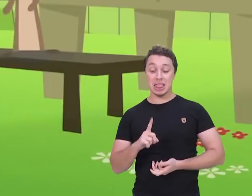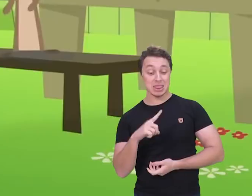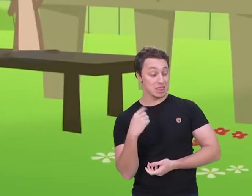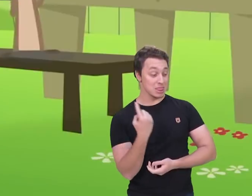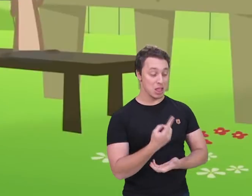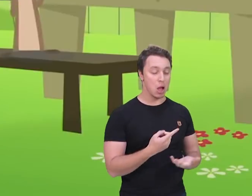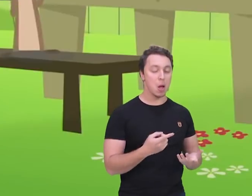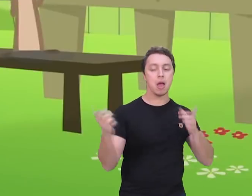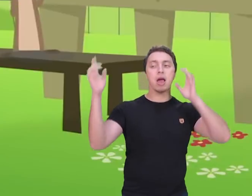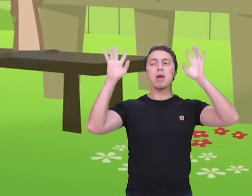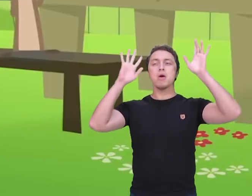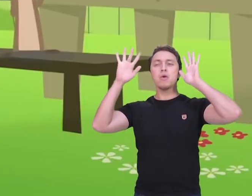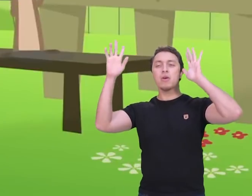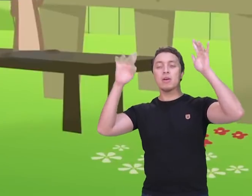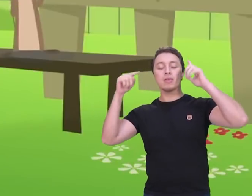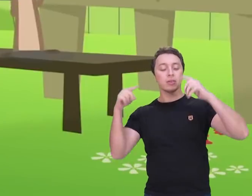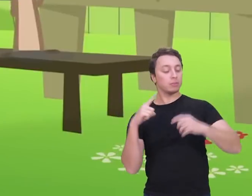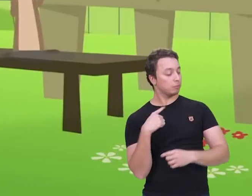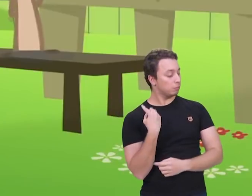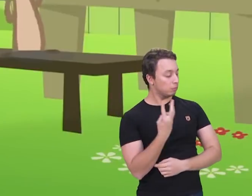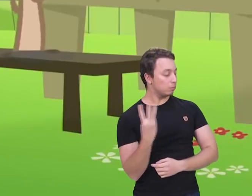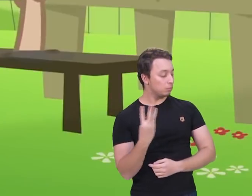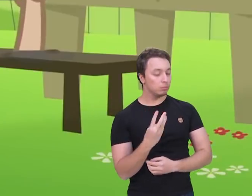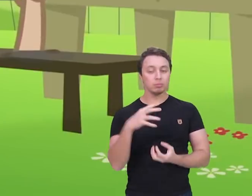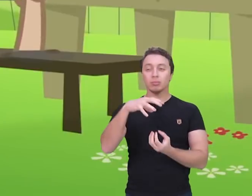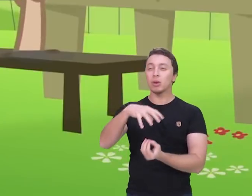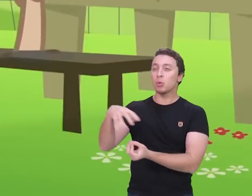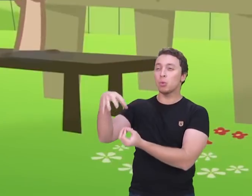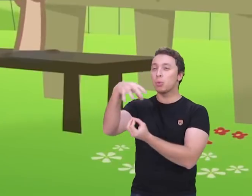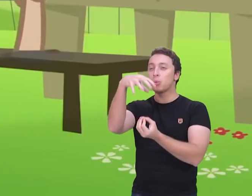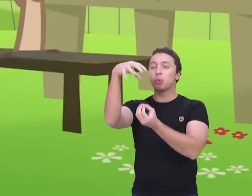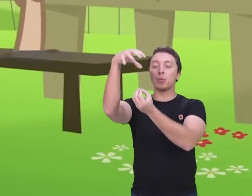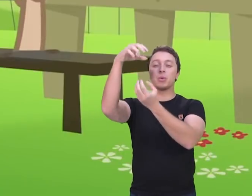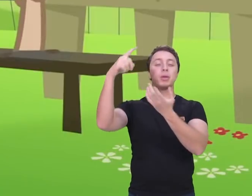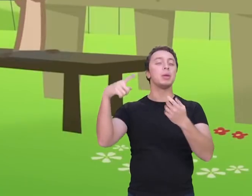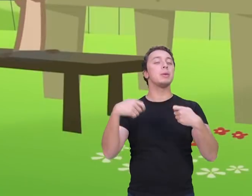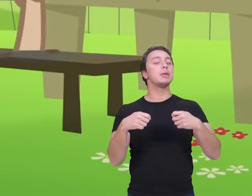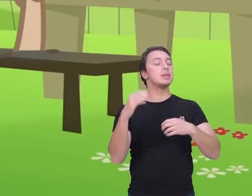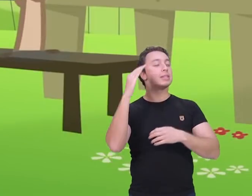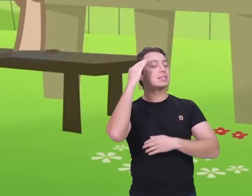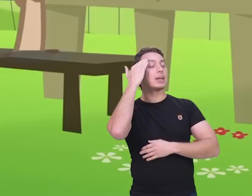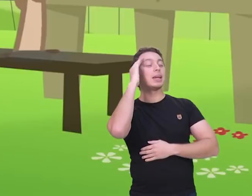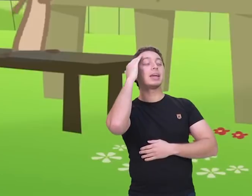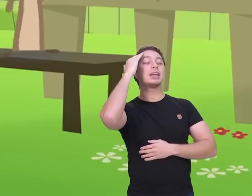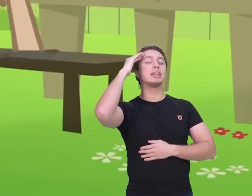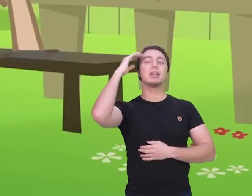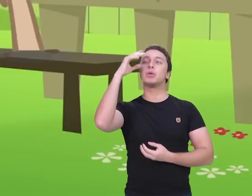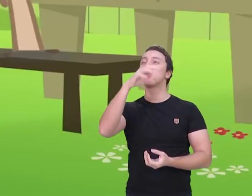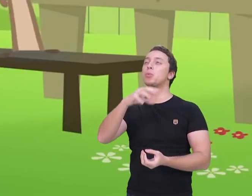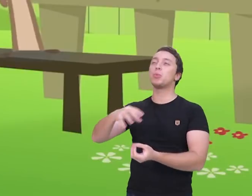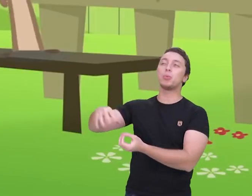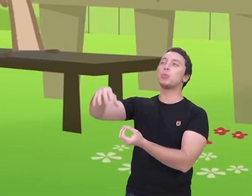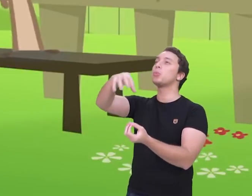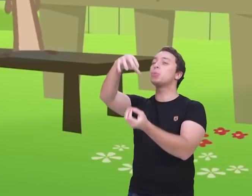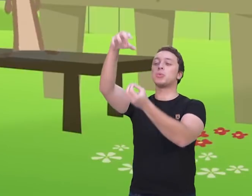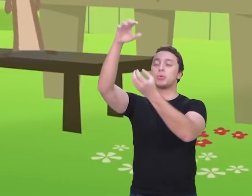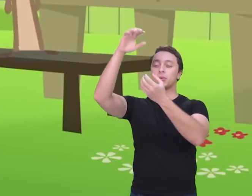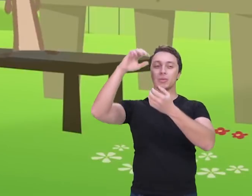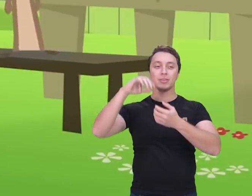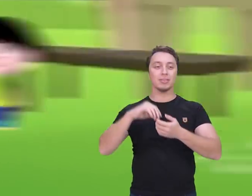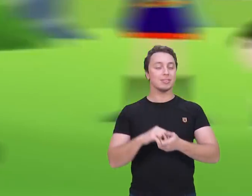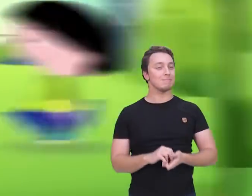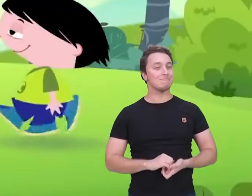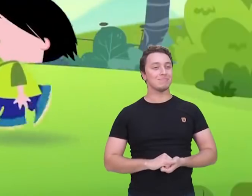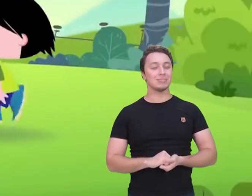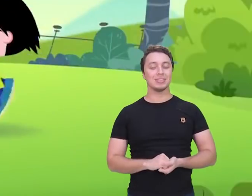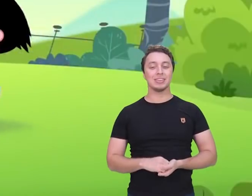A gente vai fazer de conta que a gente era balão e entender o que precisamos fazer pro balão subir lá pro céu. Não